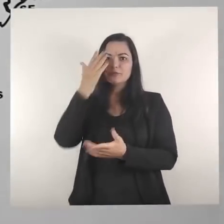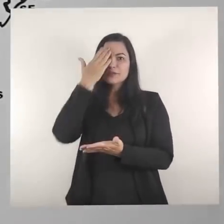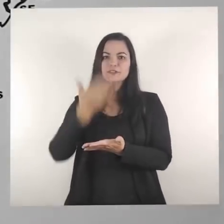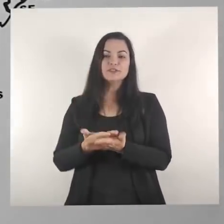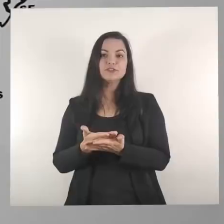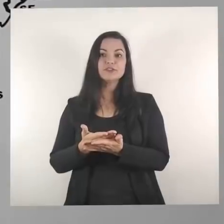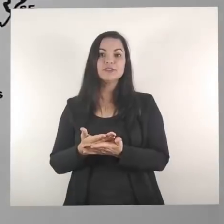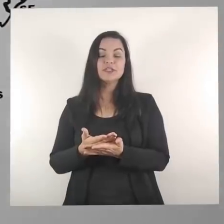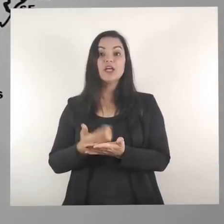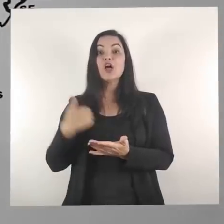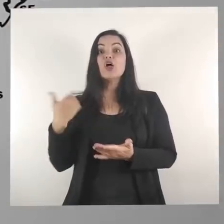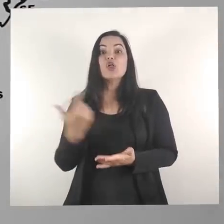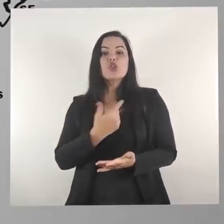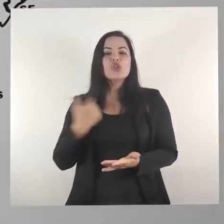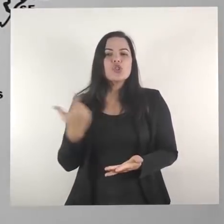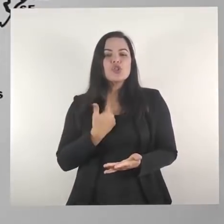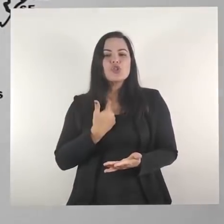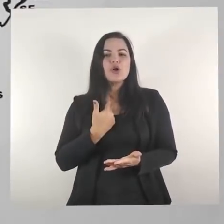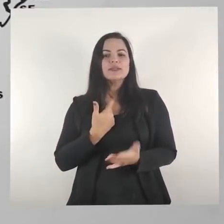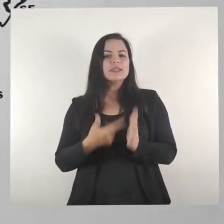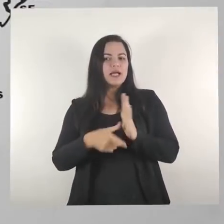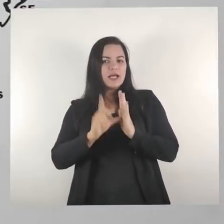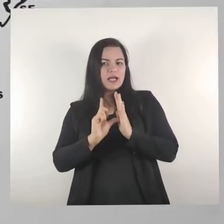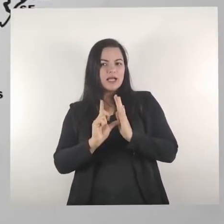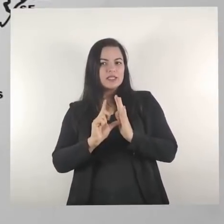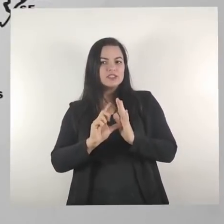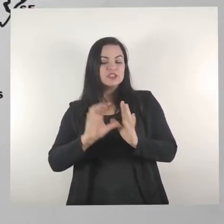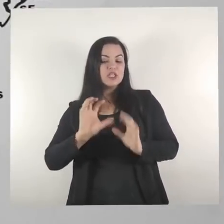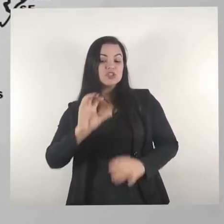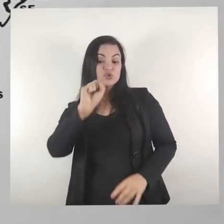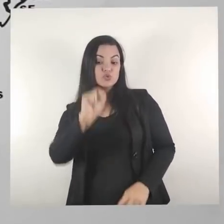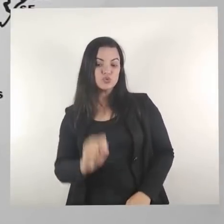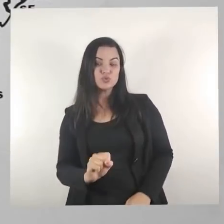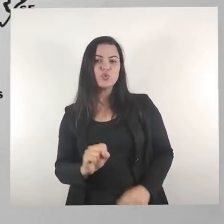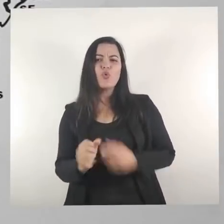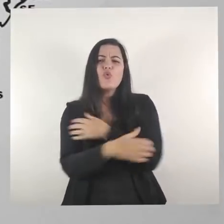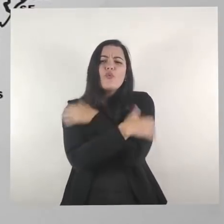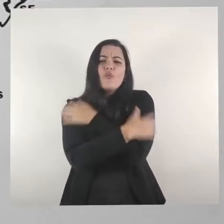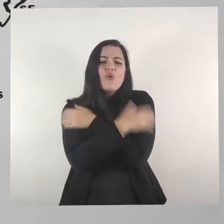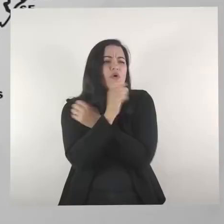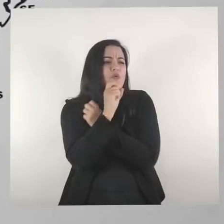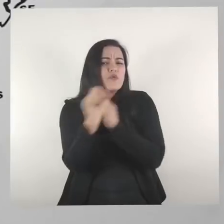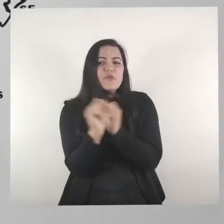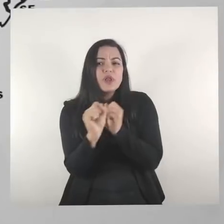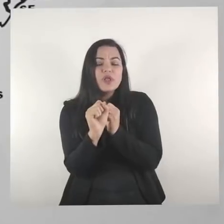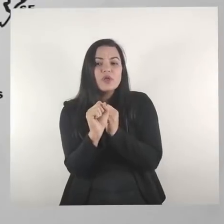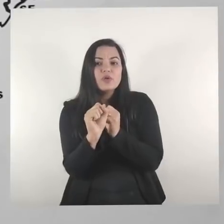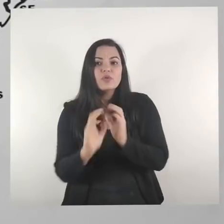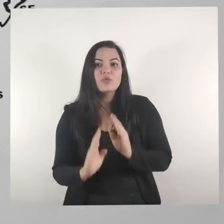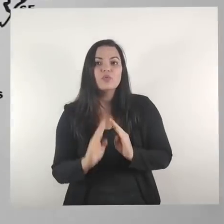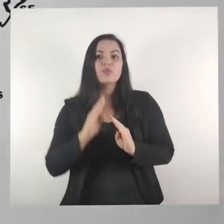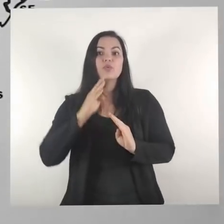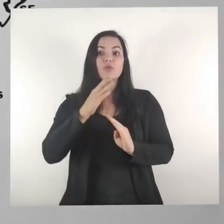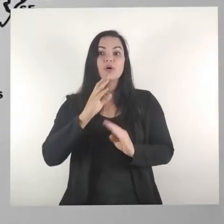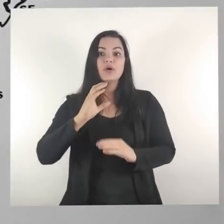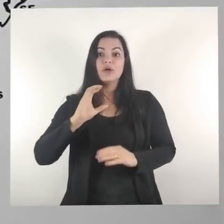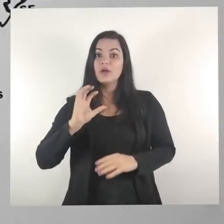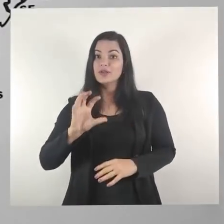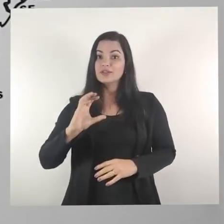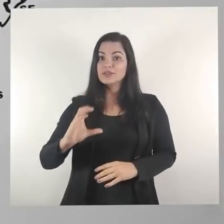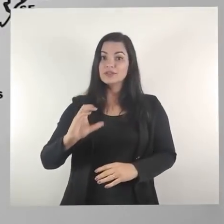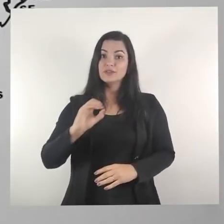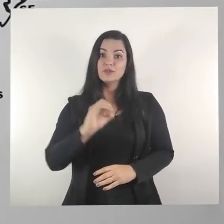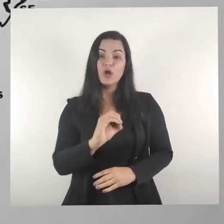da nossa região sul de friozinho e chegamos na região centro-oeste com temperaturas que